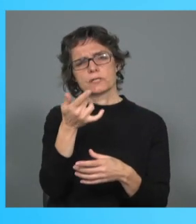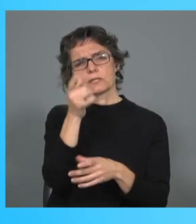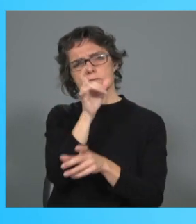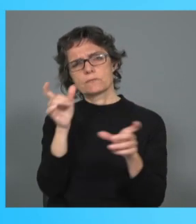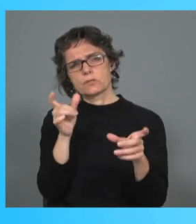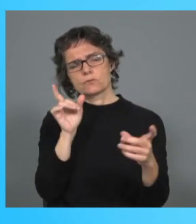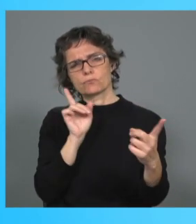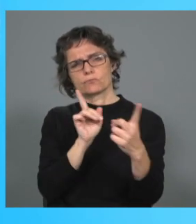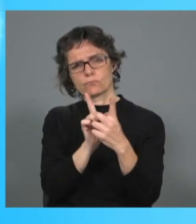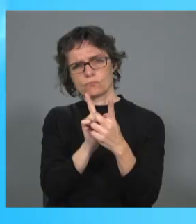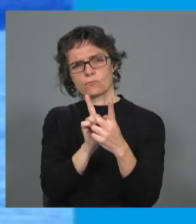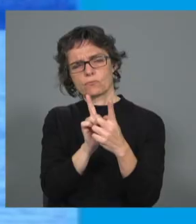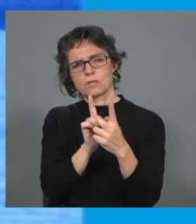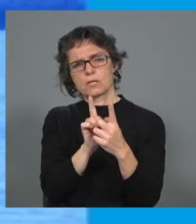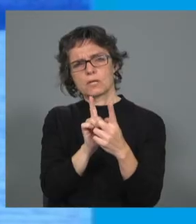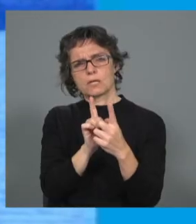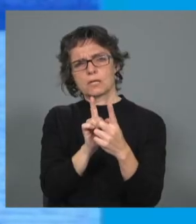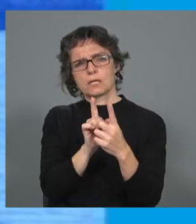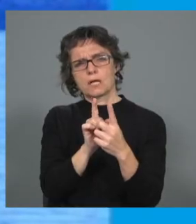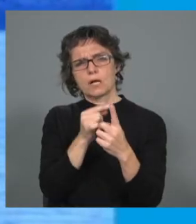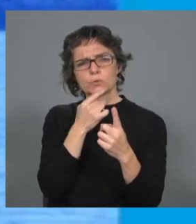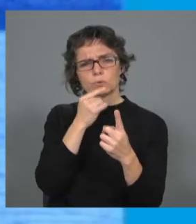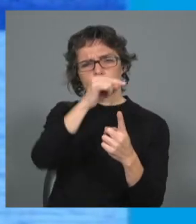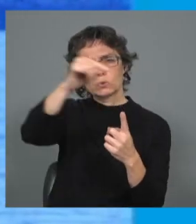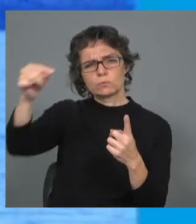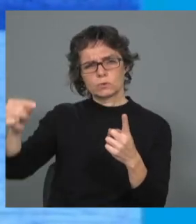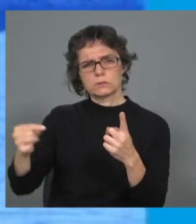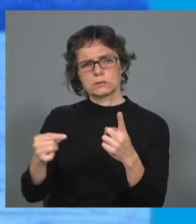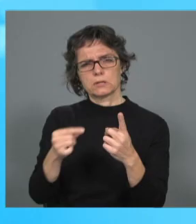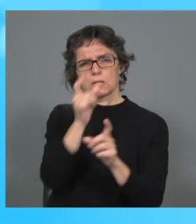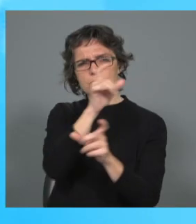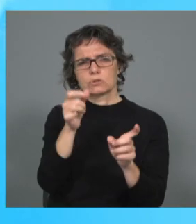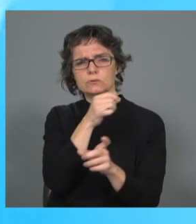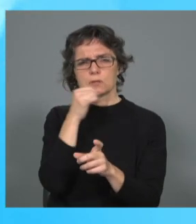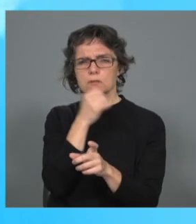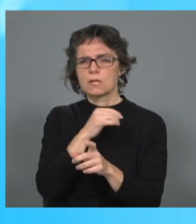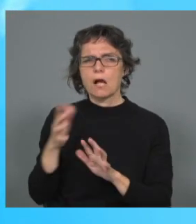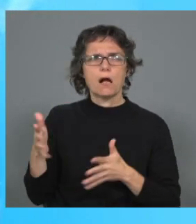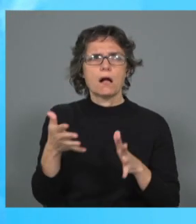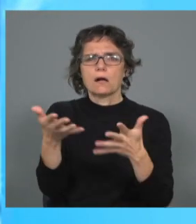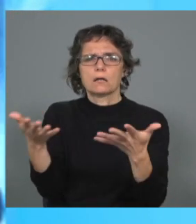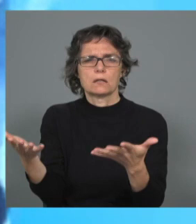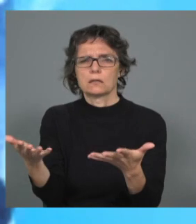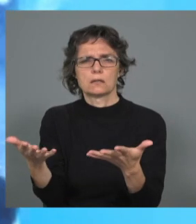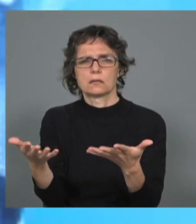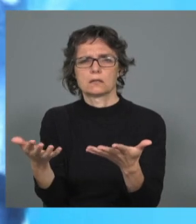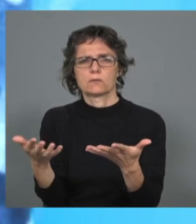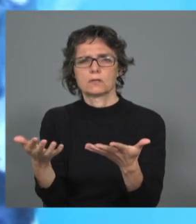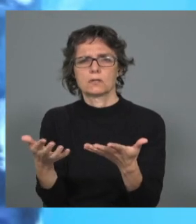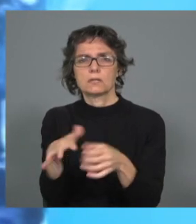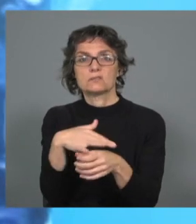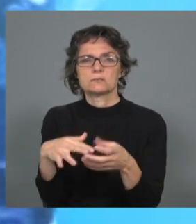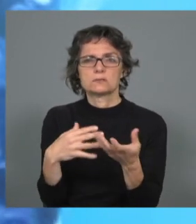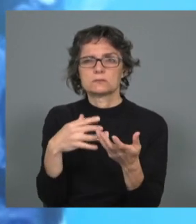vivem feridas com esta, digamos, ausência de um caminho em igreja, que a dada altura, por estas circunstâncias, tinha